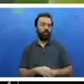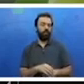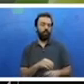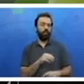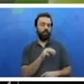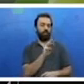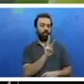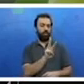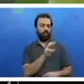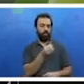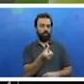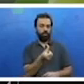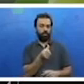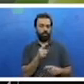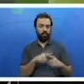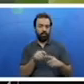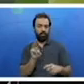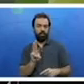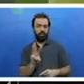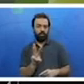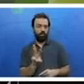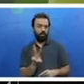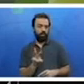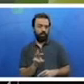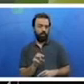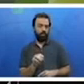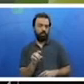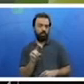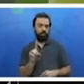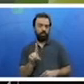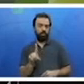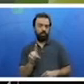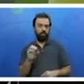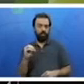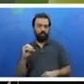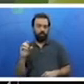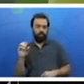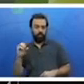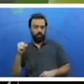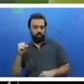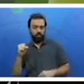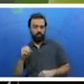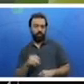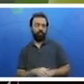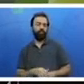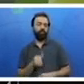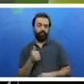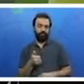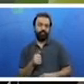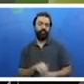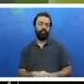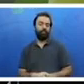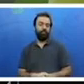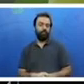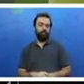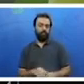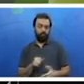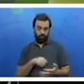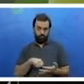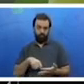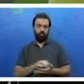36 vezes 3 dá 108. Ok?